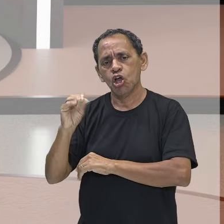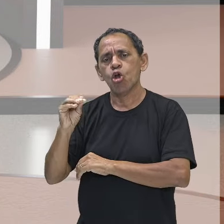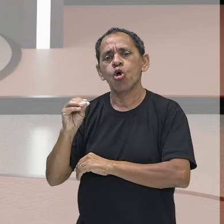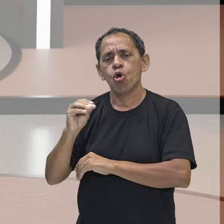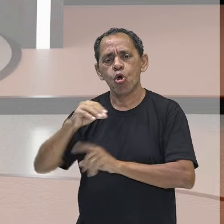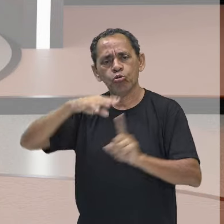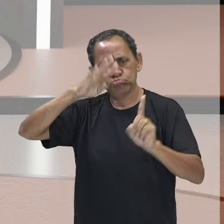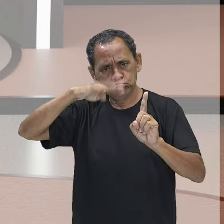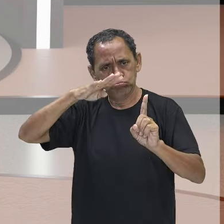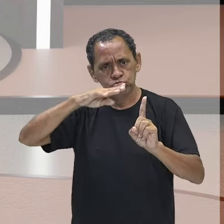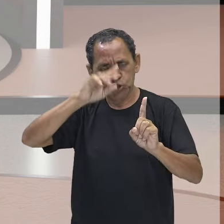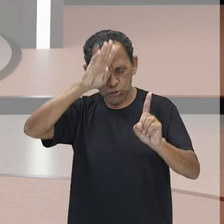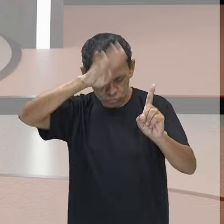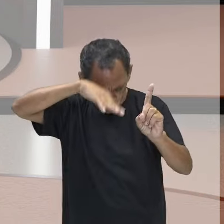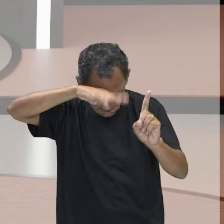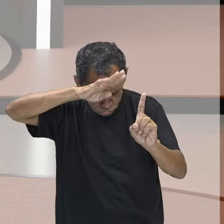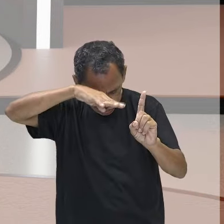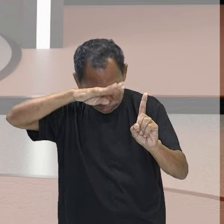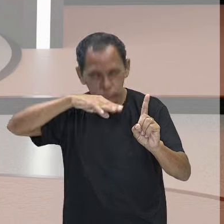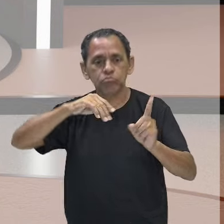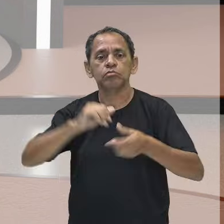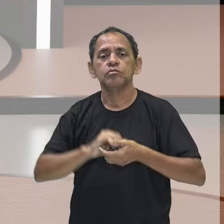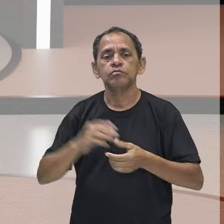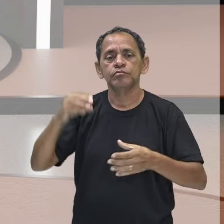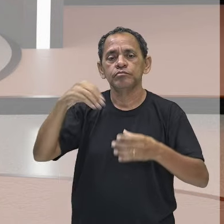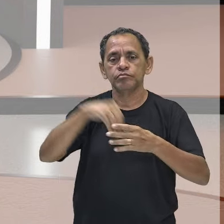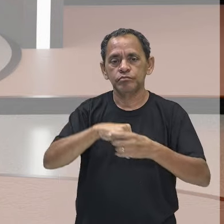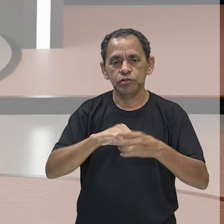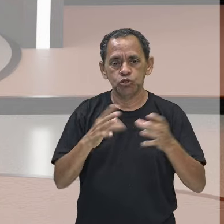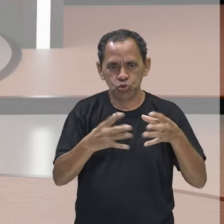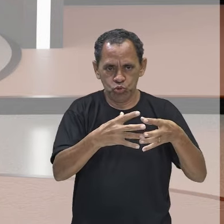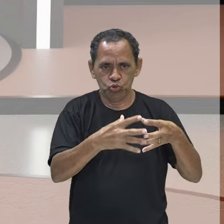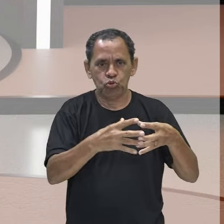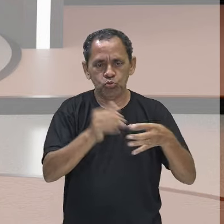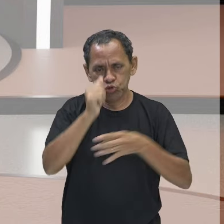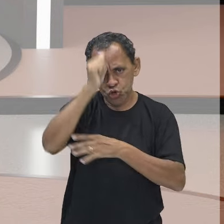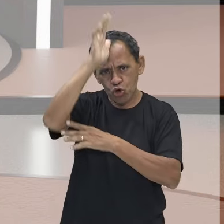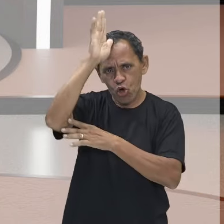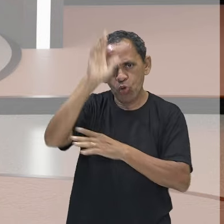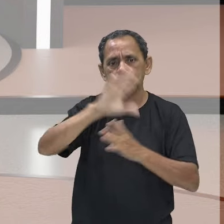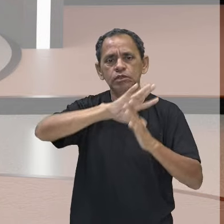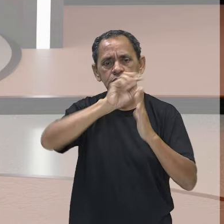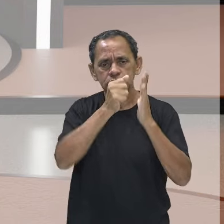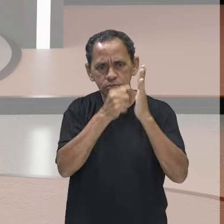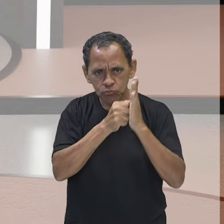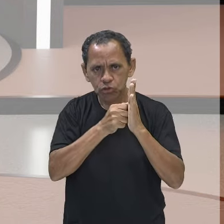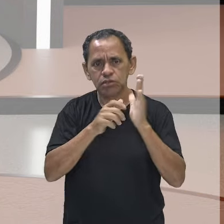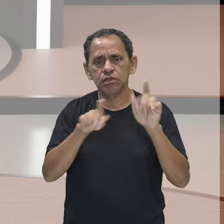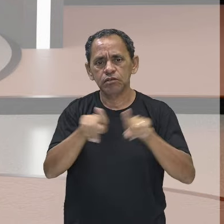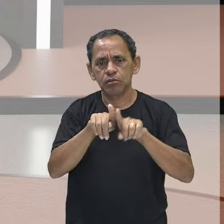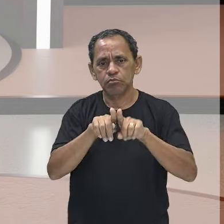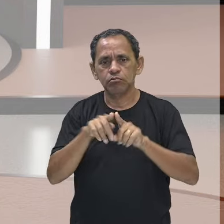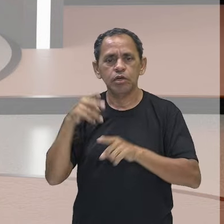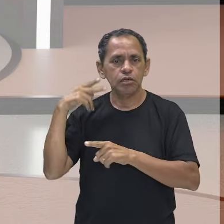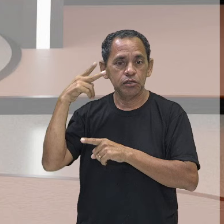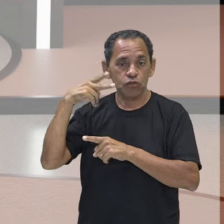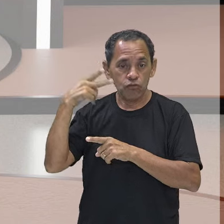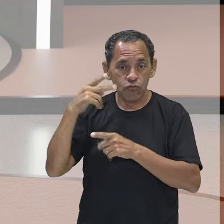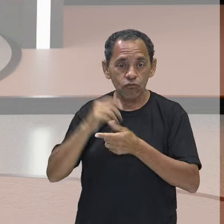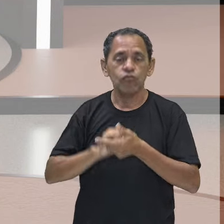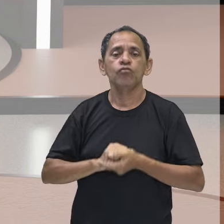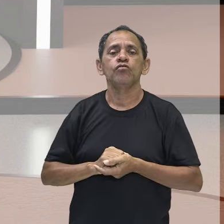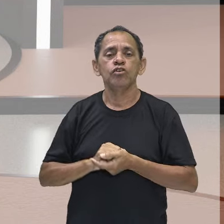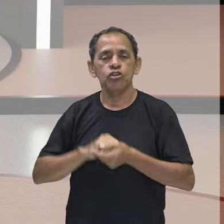mais cultuados dentro do panteão romano, justamente porque ele simbolizava ali a bebida, a embriaguez,